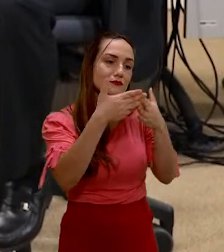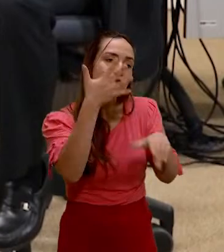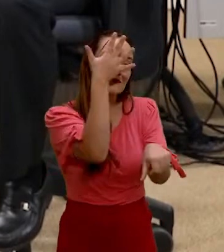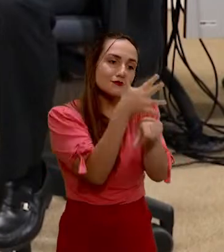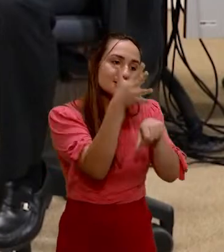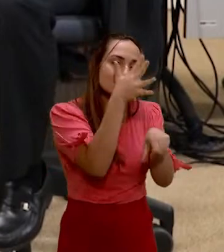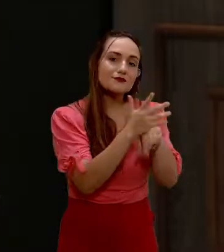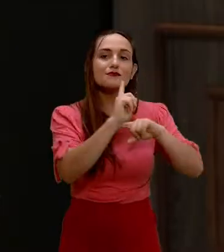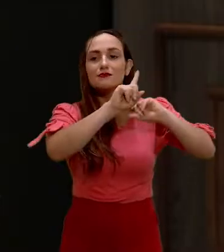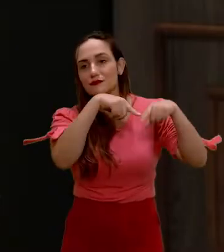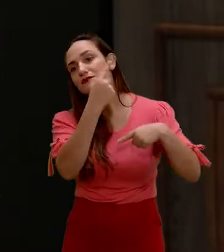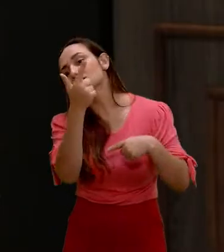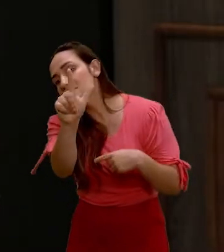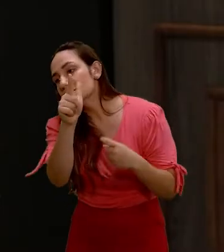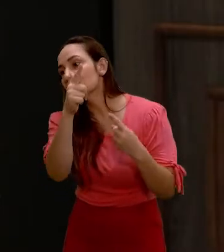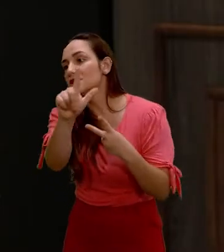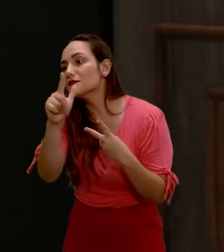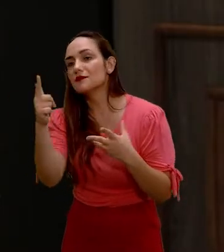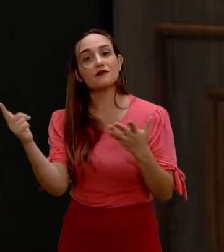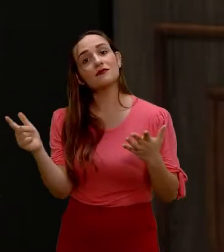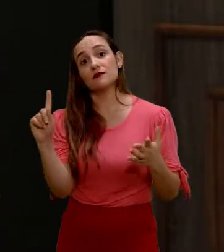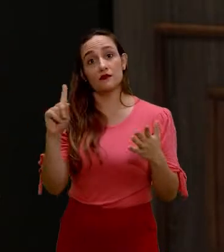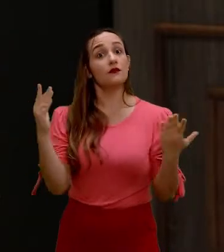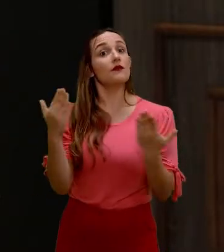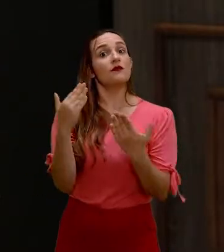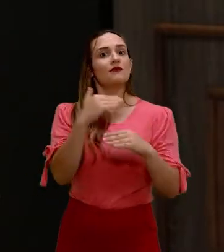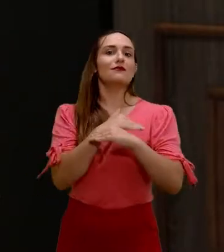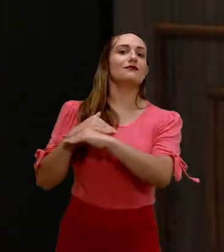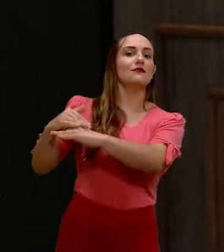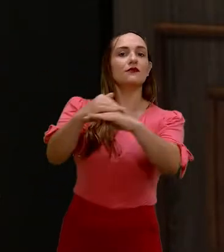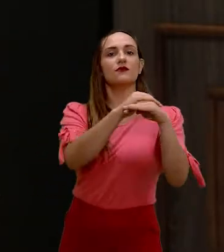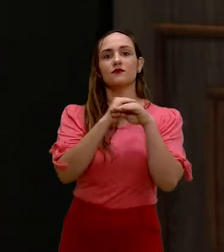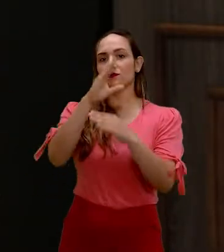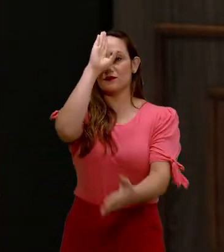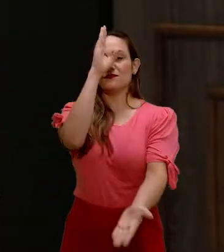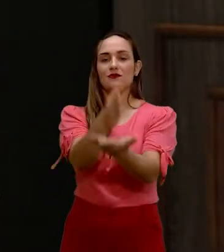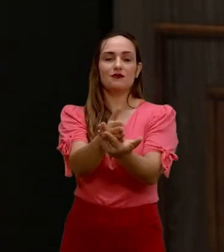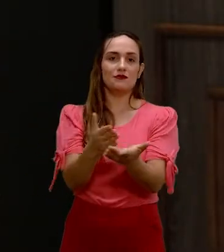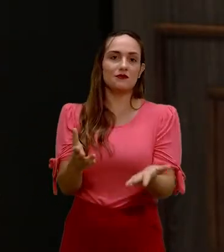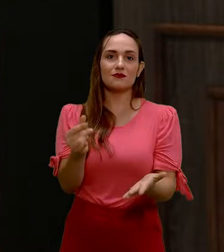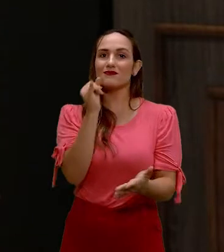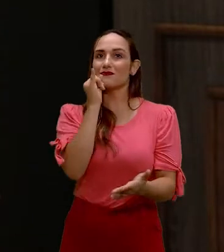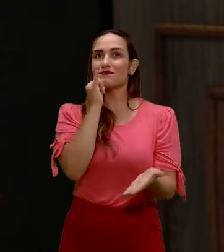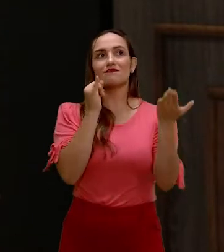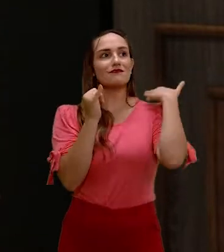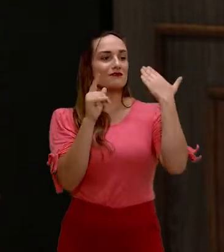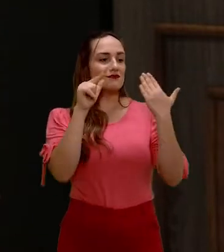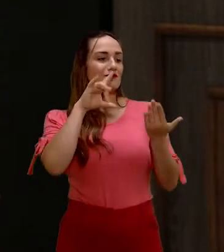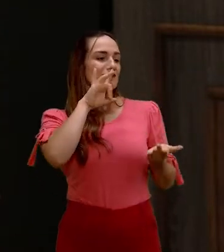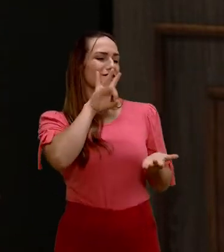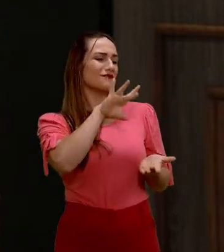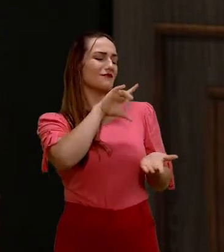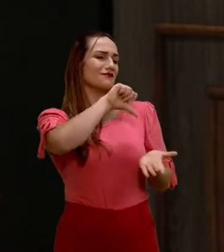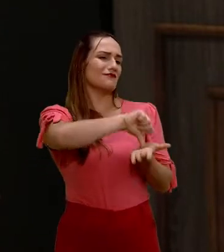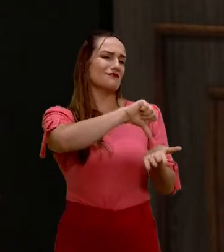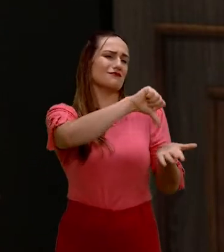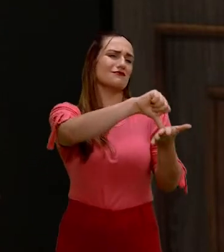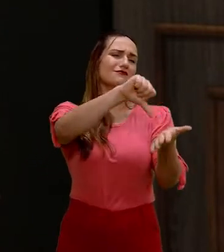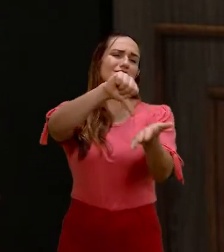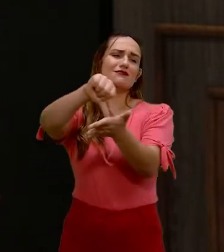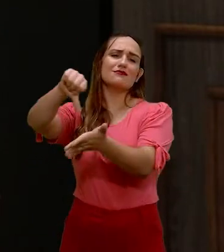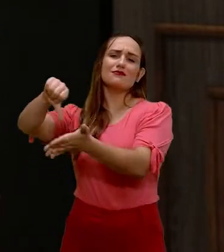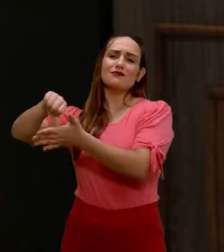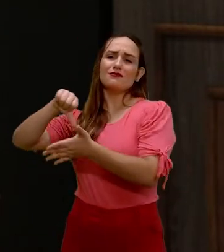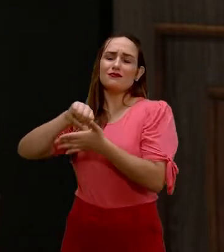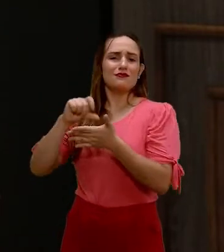sentido. Então o tribunal tinha que fazer treinamentos para cada comarca, cada localidade. Na CPE,